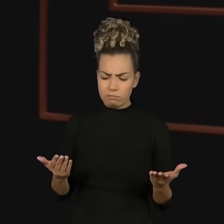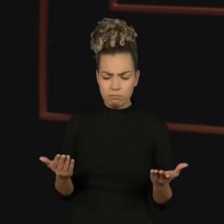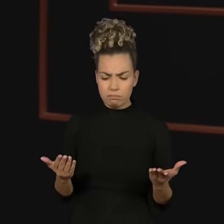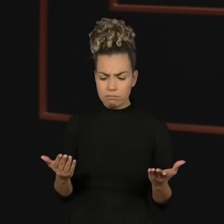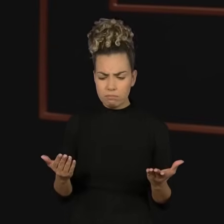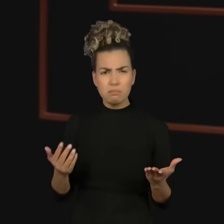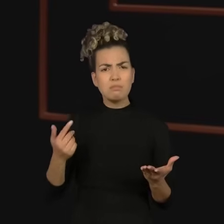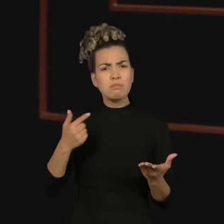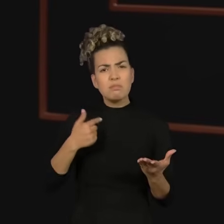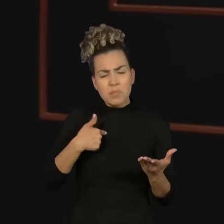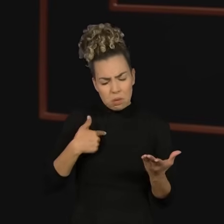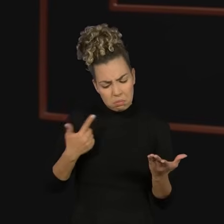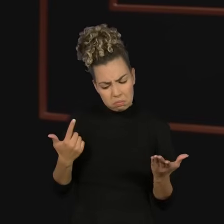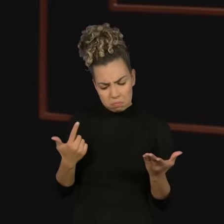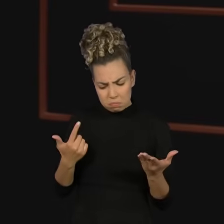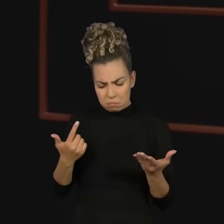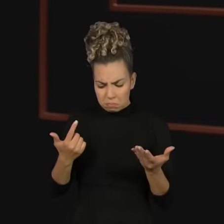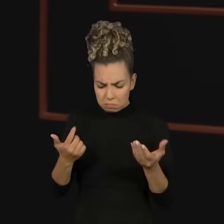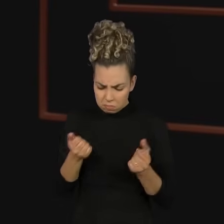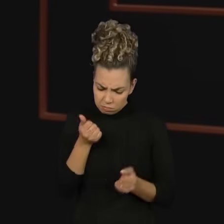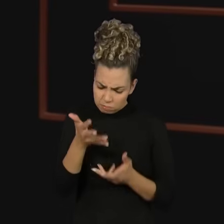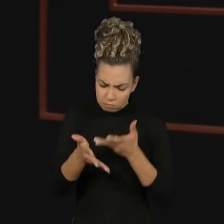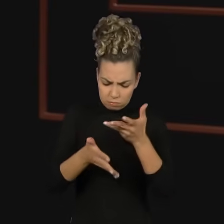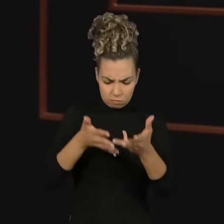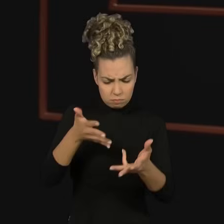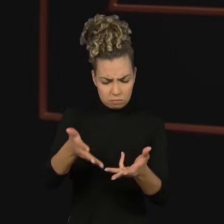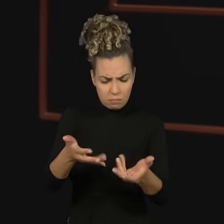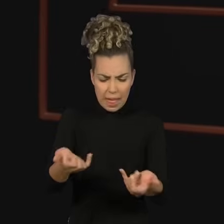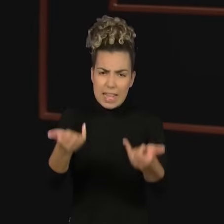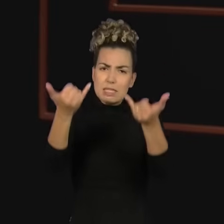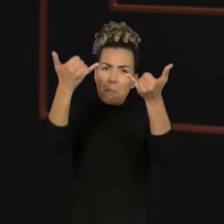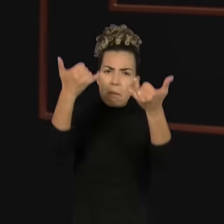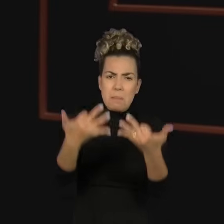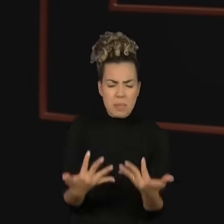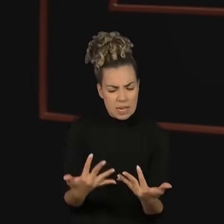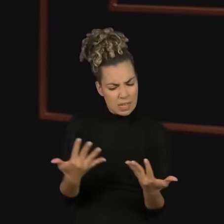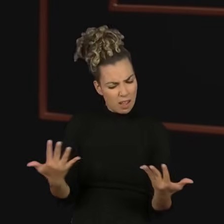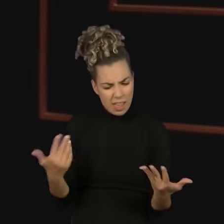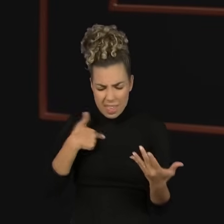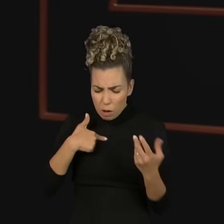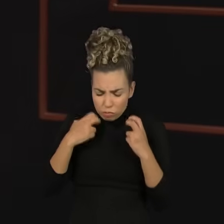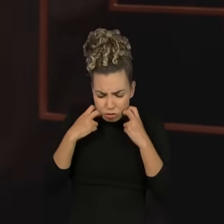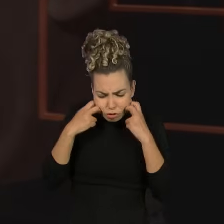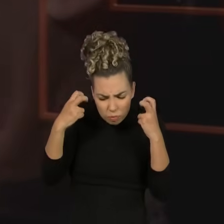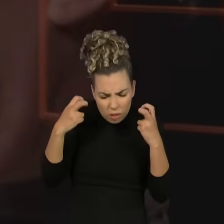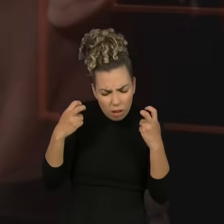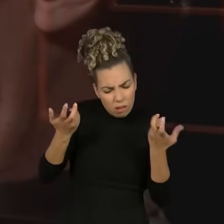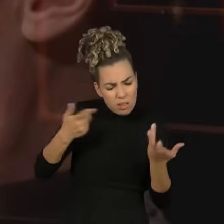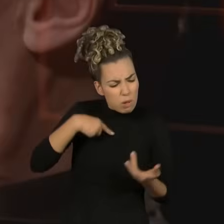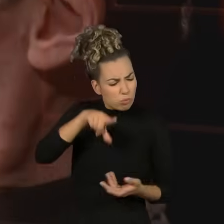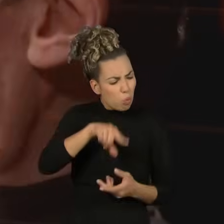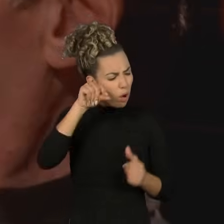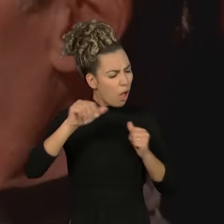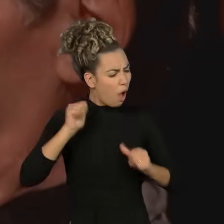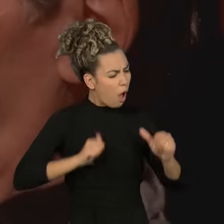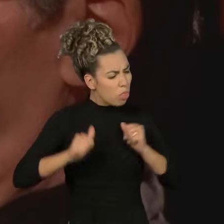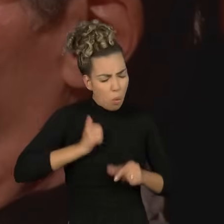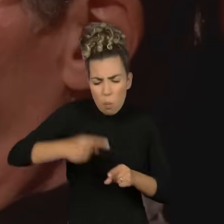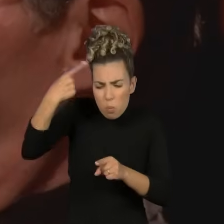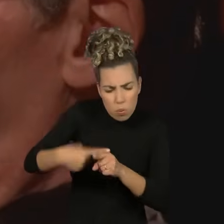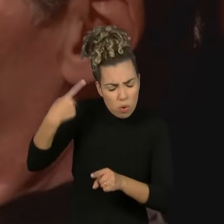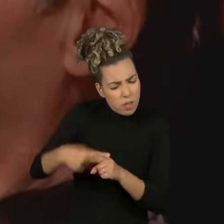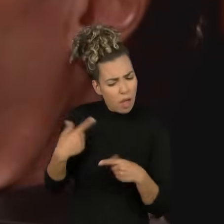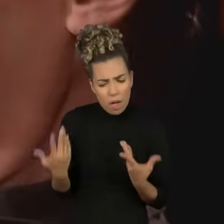nem para mim mesmo, porque um cara muito, muito, muito tímido inventou de querer ser ator. E depois de experimentar e